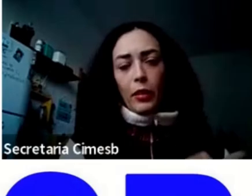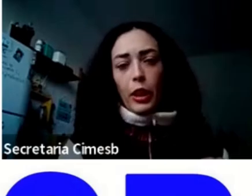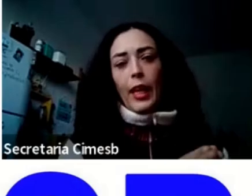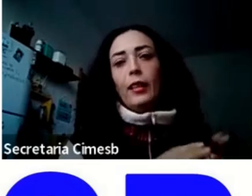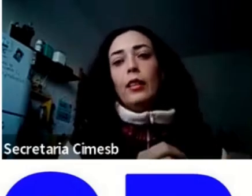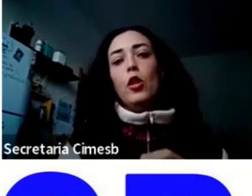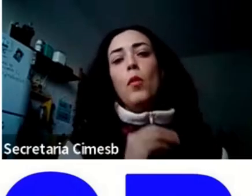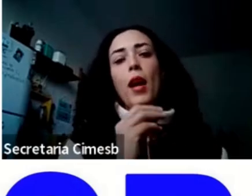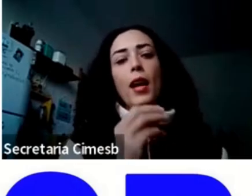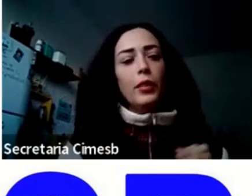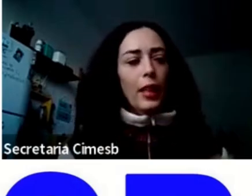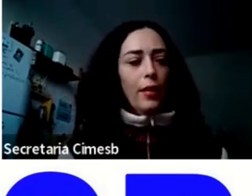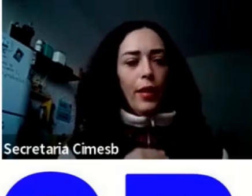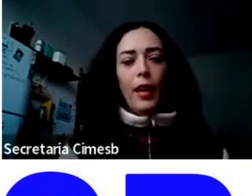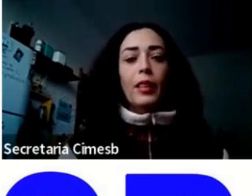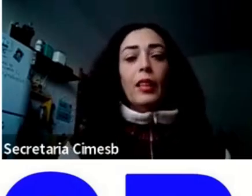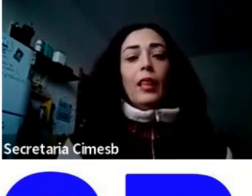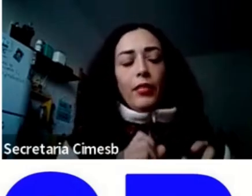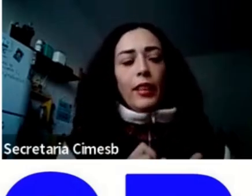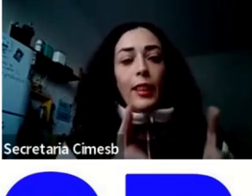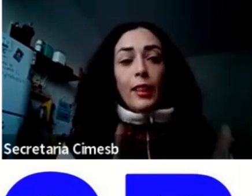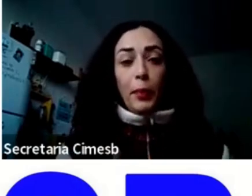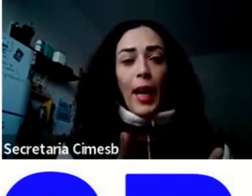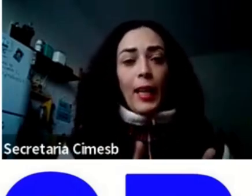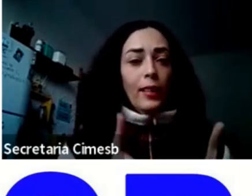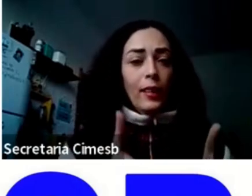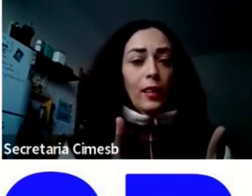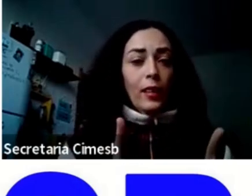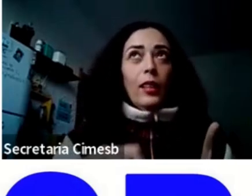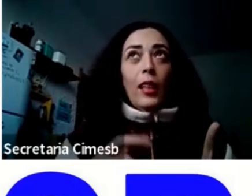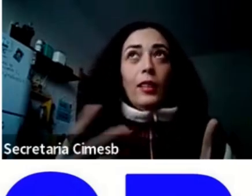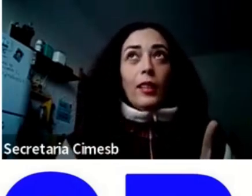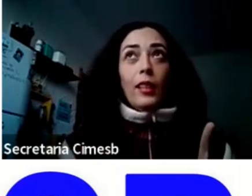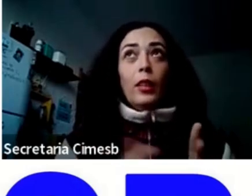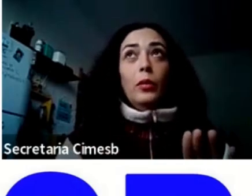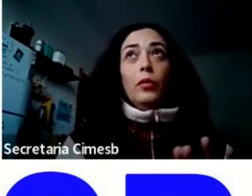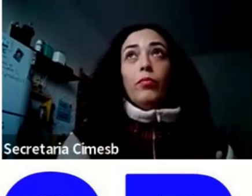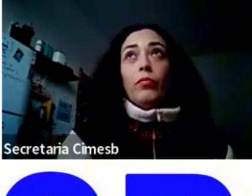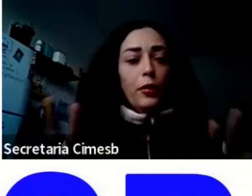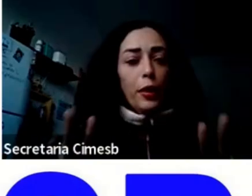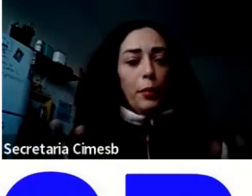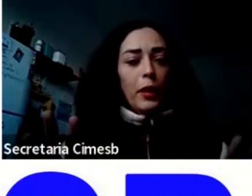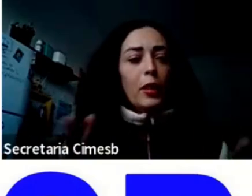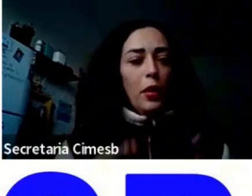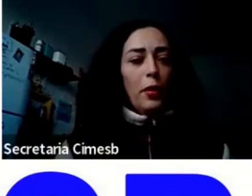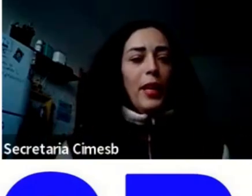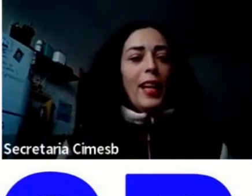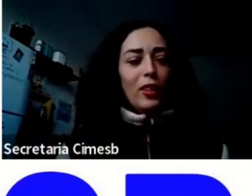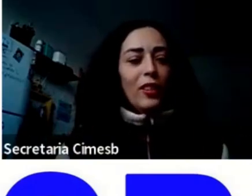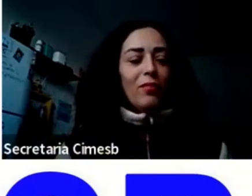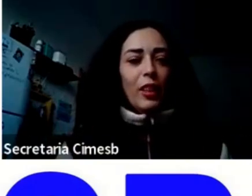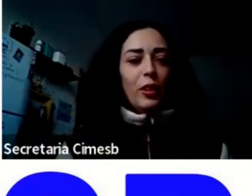uma comunicação indireta. Então eu começo a levar, através dessas placas, sinalização, transformando assim